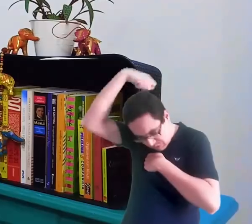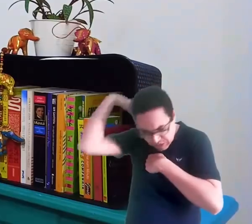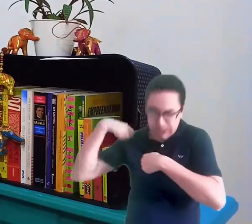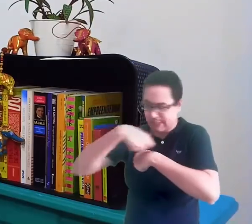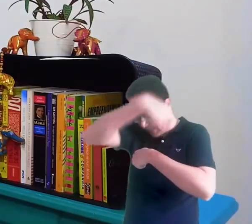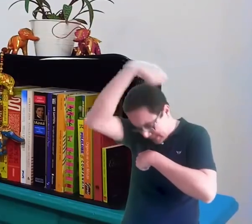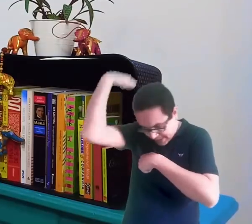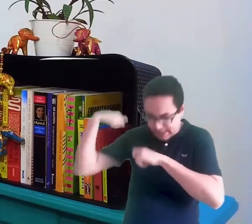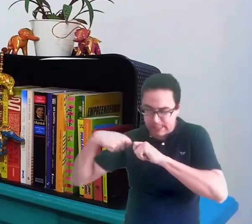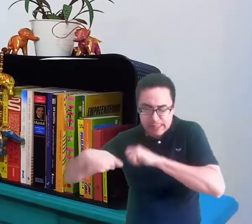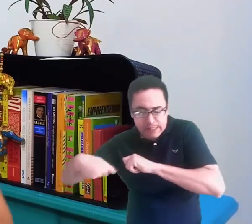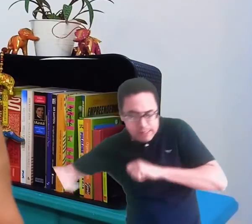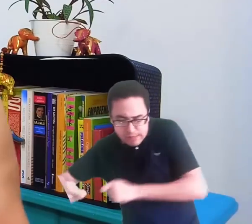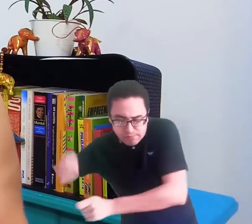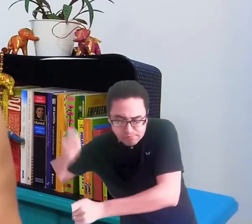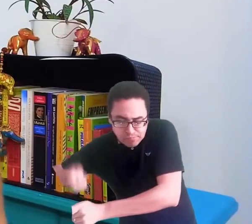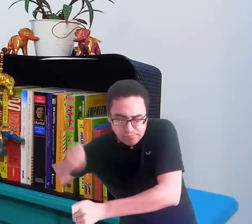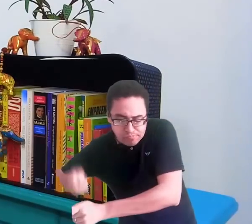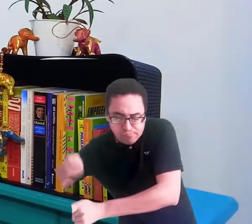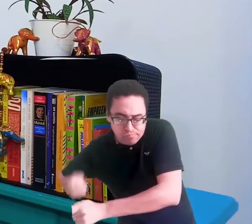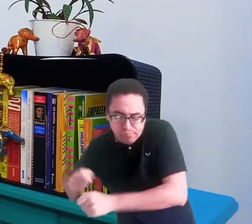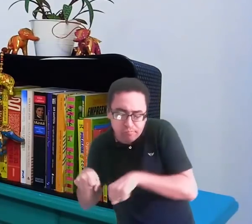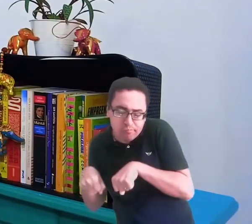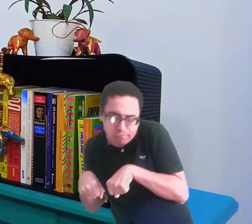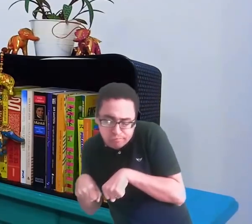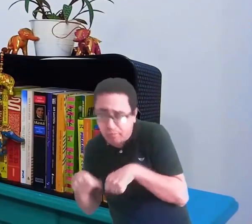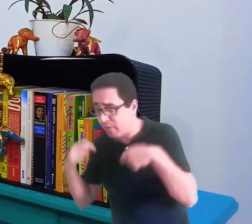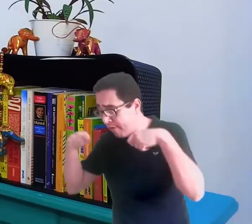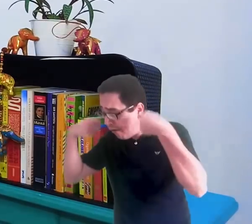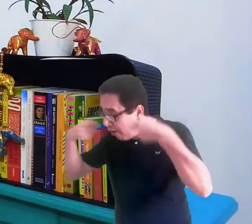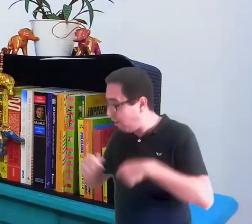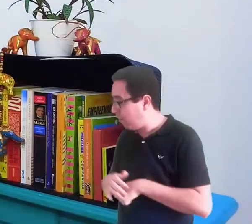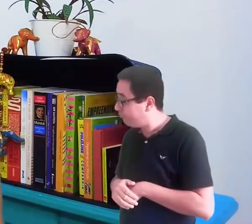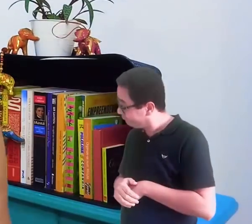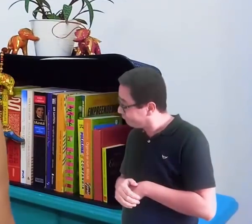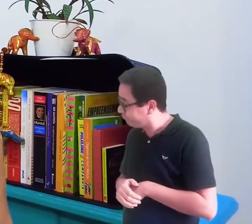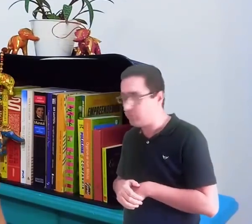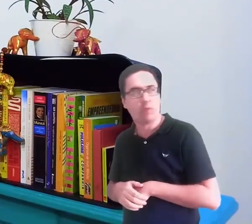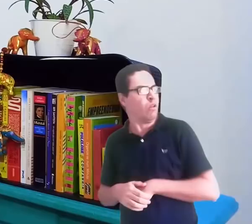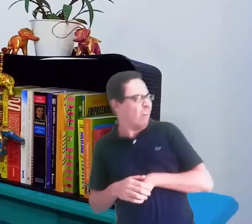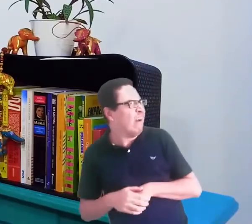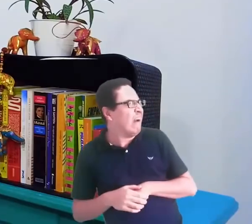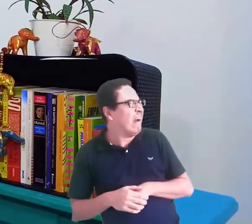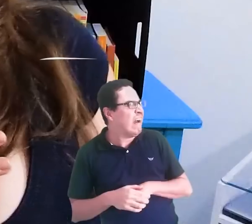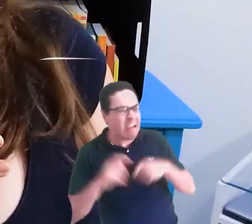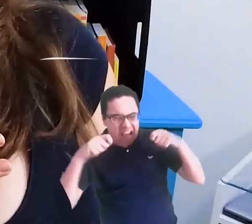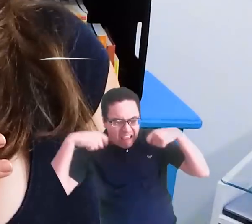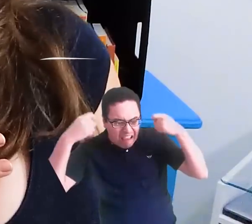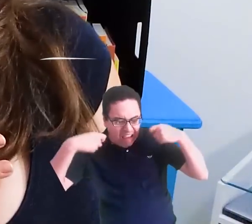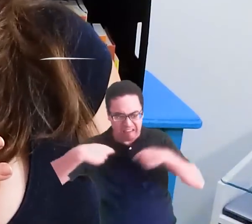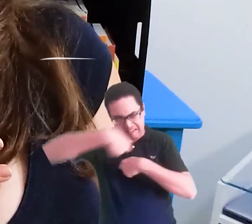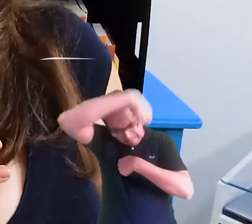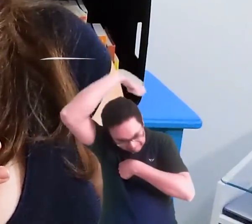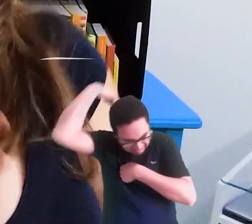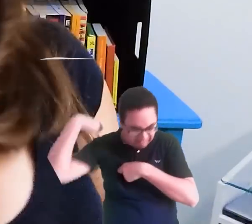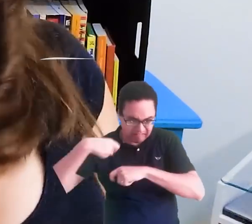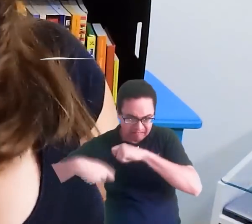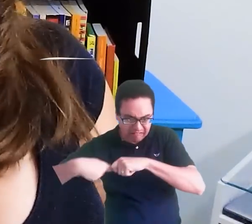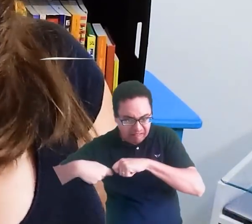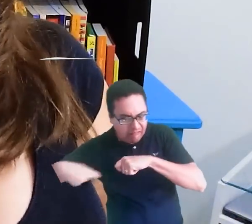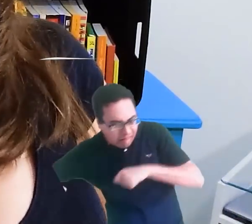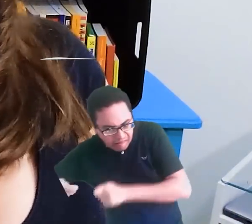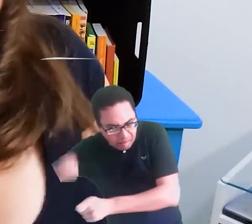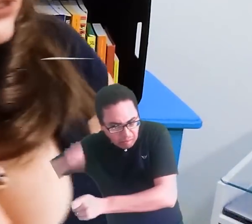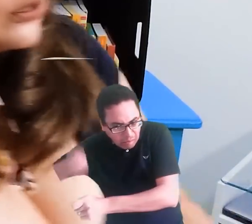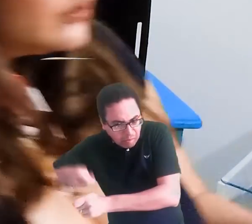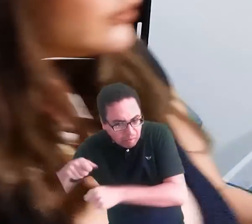estaca. A proposta pareceu chocar o Pequeno Príncipe. Amarrá-lo? Que coisa